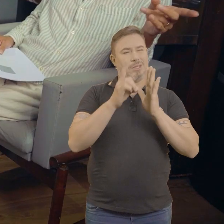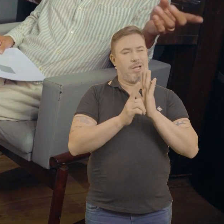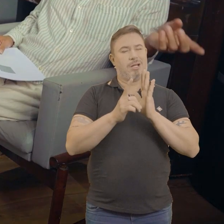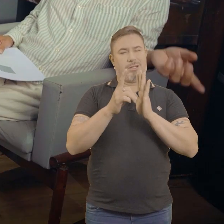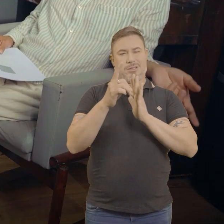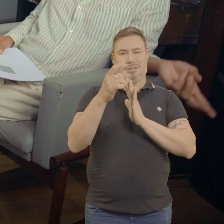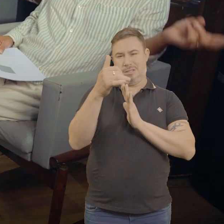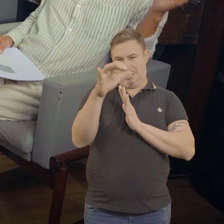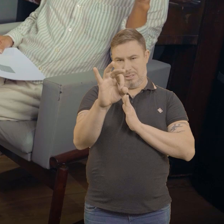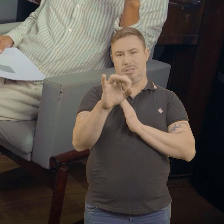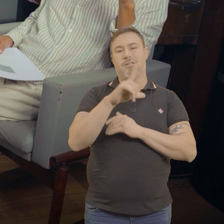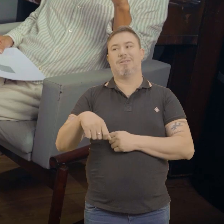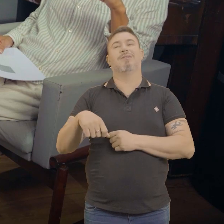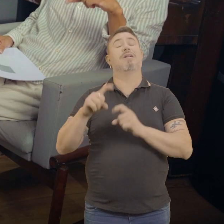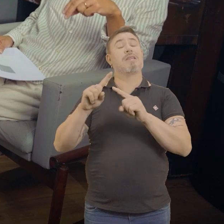né? Que